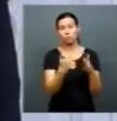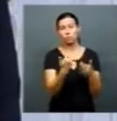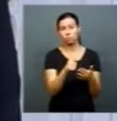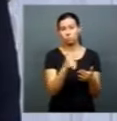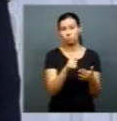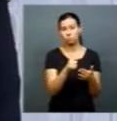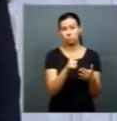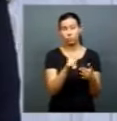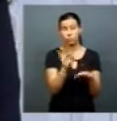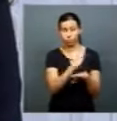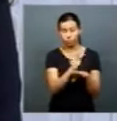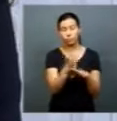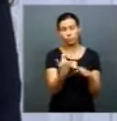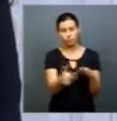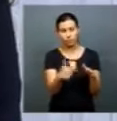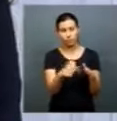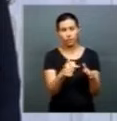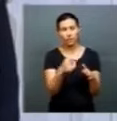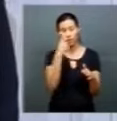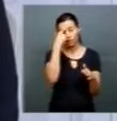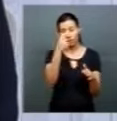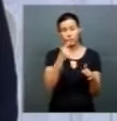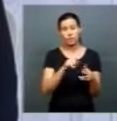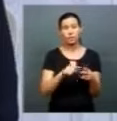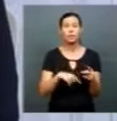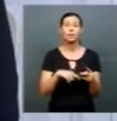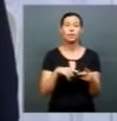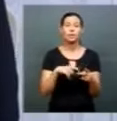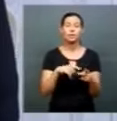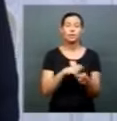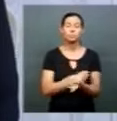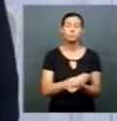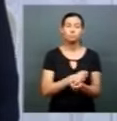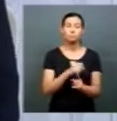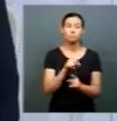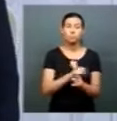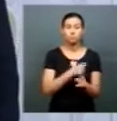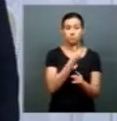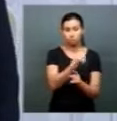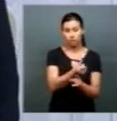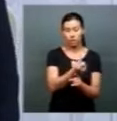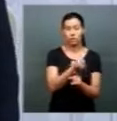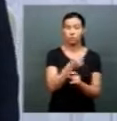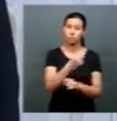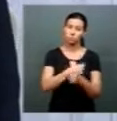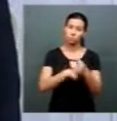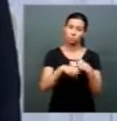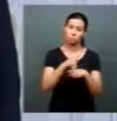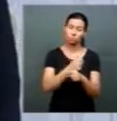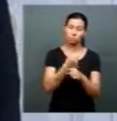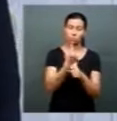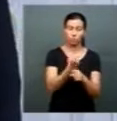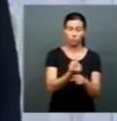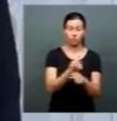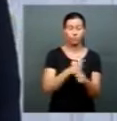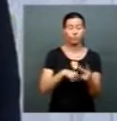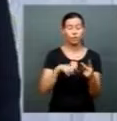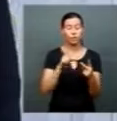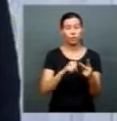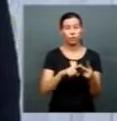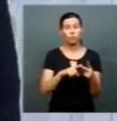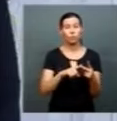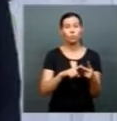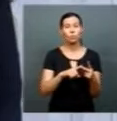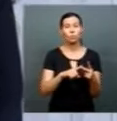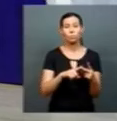dessa ideia. O nosso processo dura de 6 meses a 1 ano de pré-incubação. ou para incubação, que é quando o empreendedor já tem